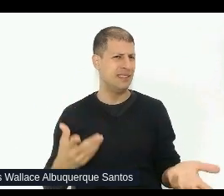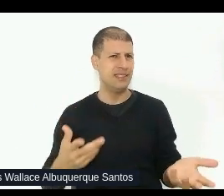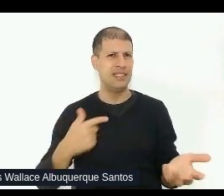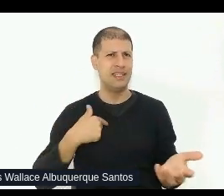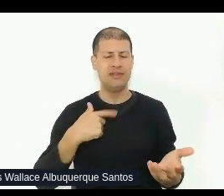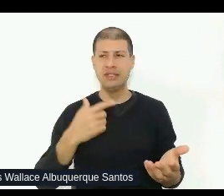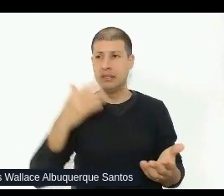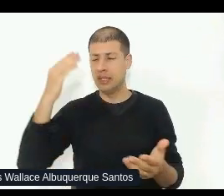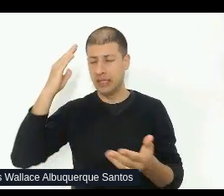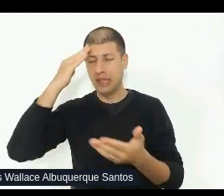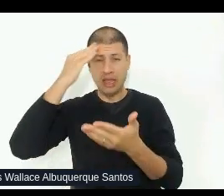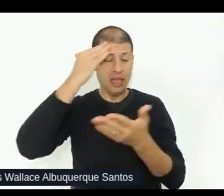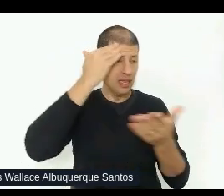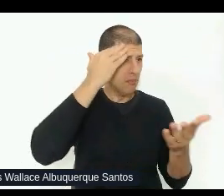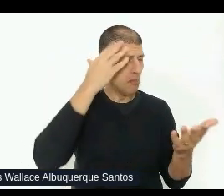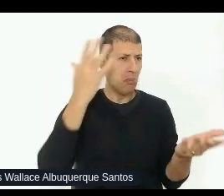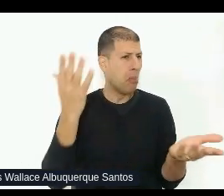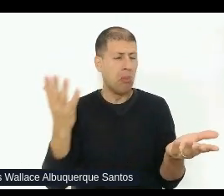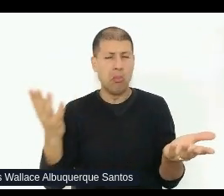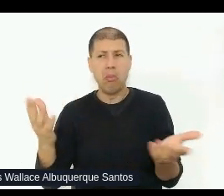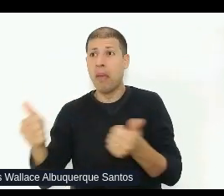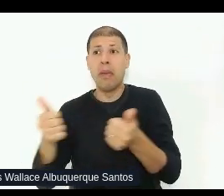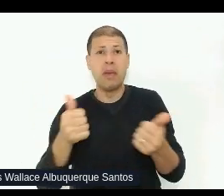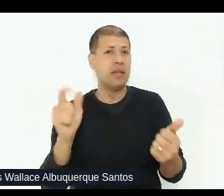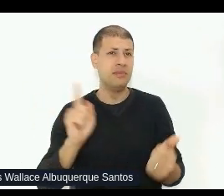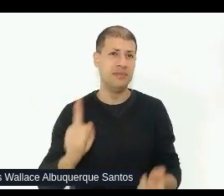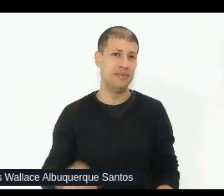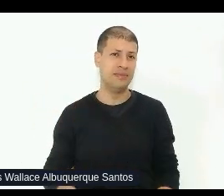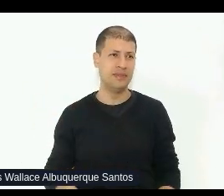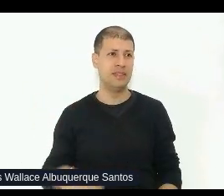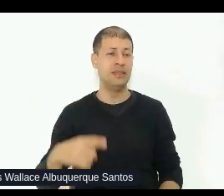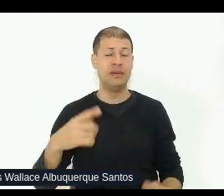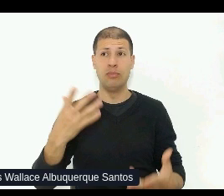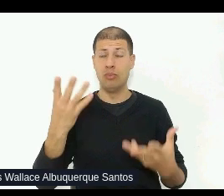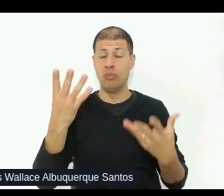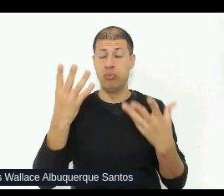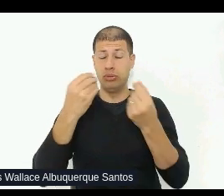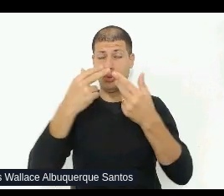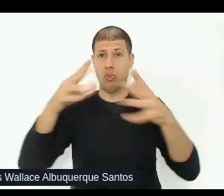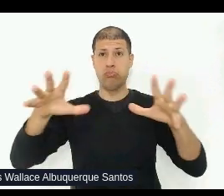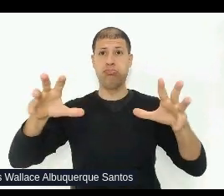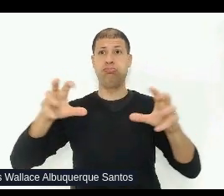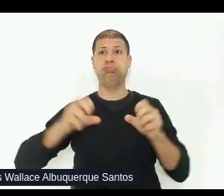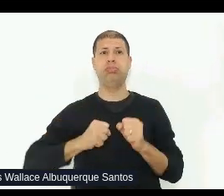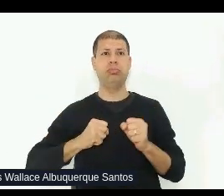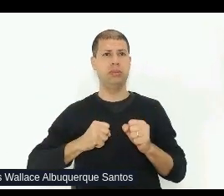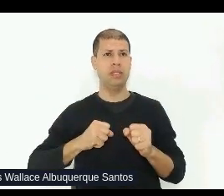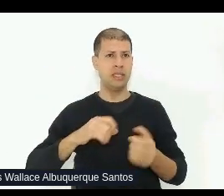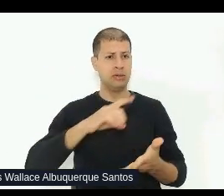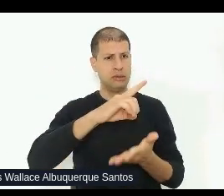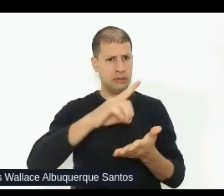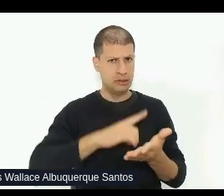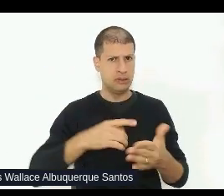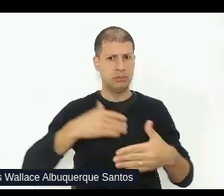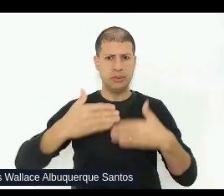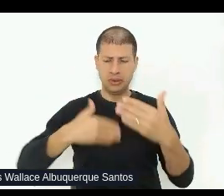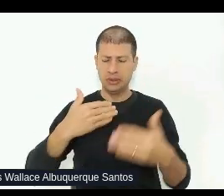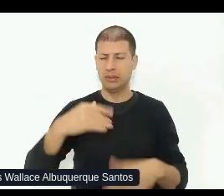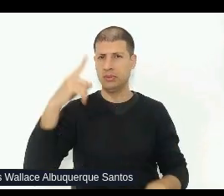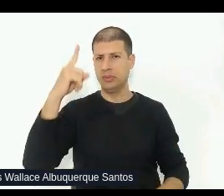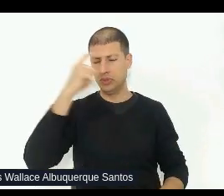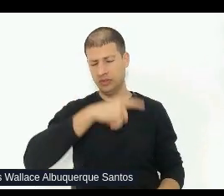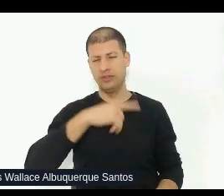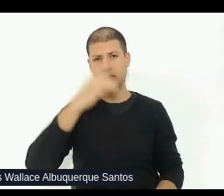nada, né? É muita coisa para absorver. E muitos processos de design para fazer, para que você consiga chegar numa